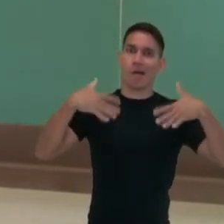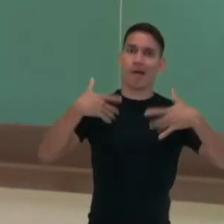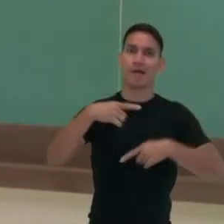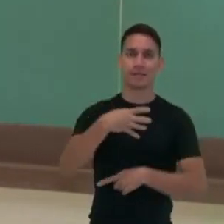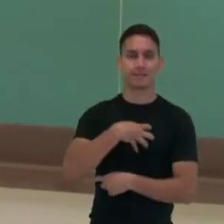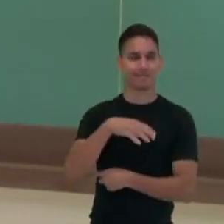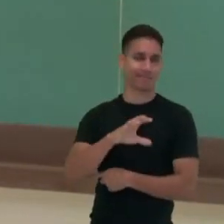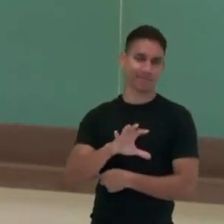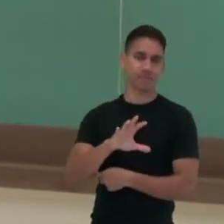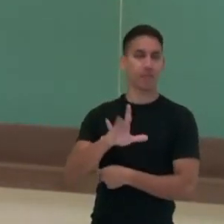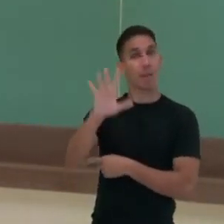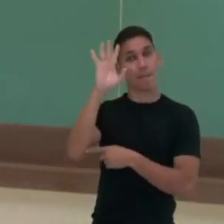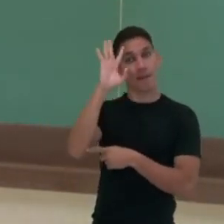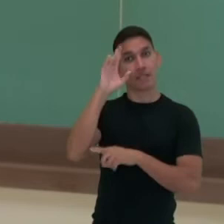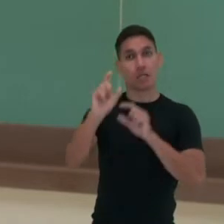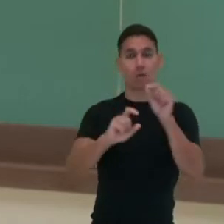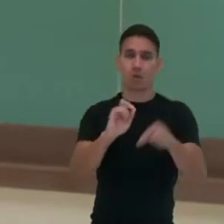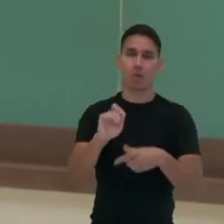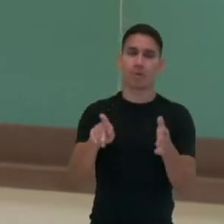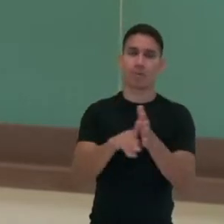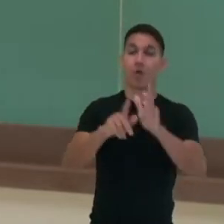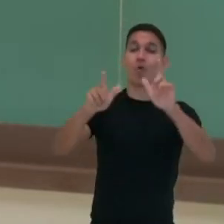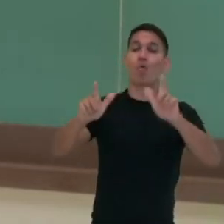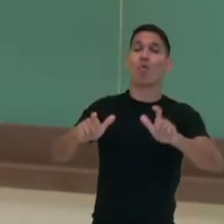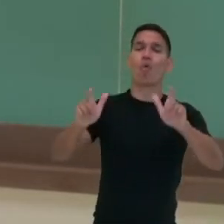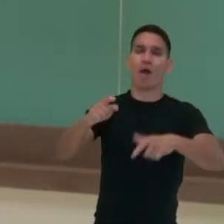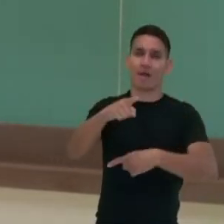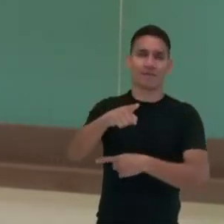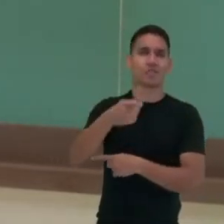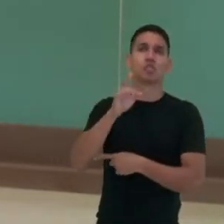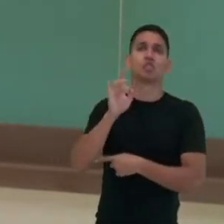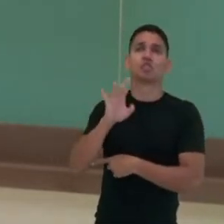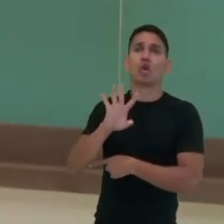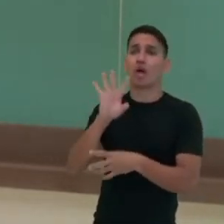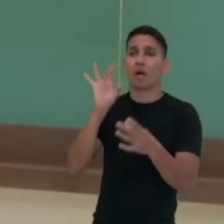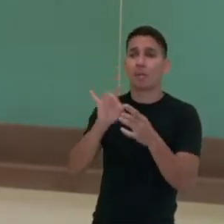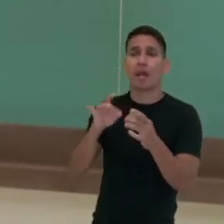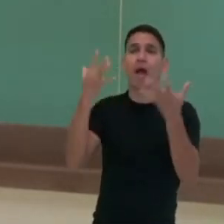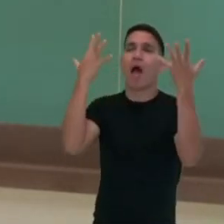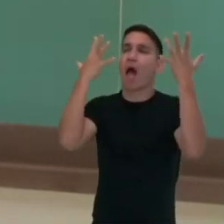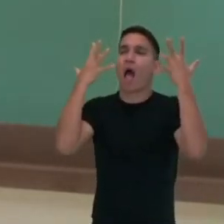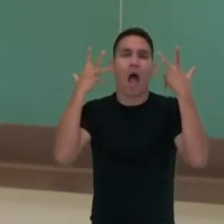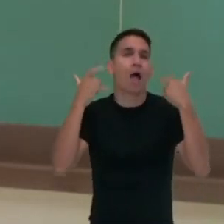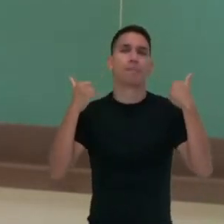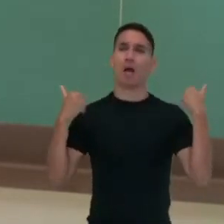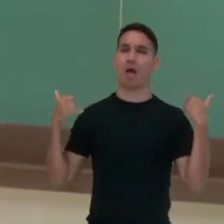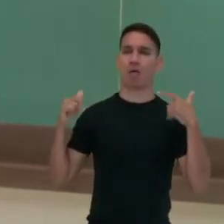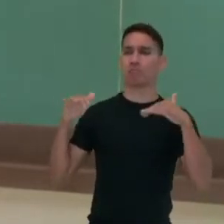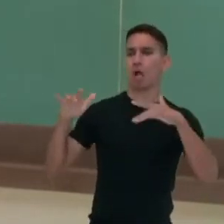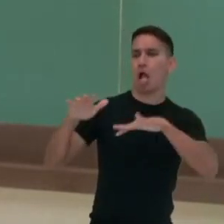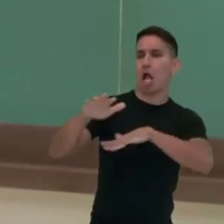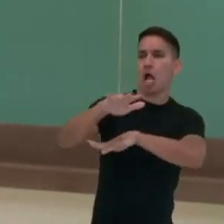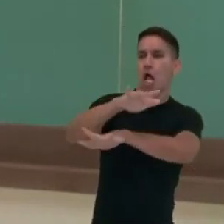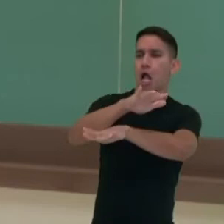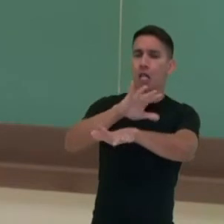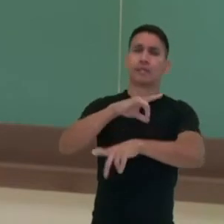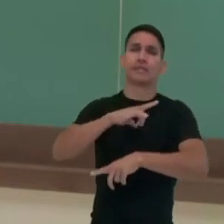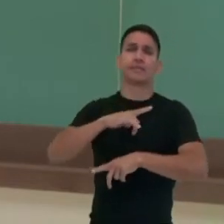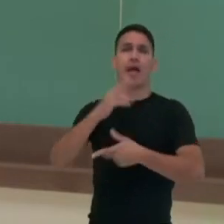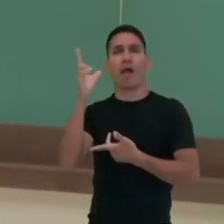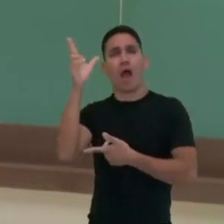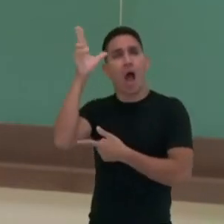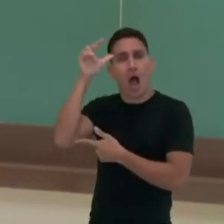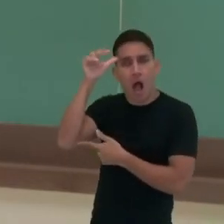Então, pensa, num lugar que você ali só tem ali animais, por exemplo, cavalos, por